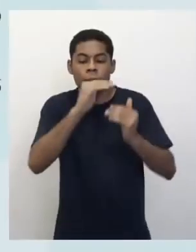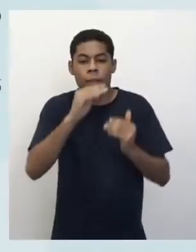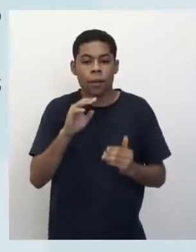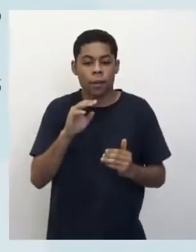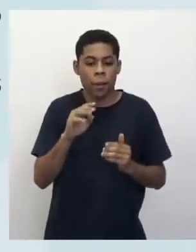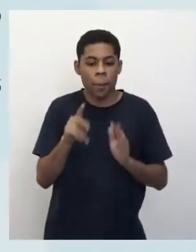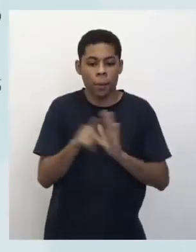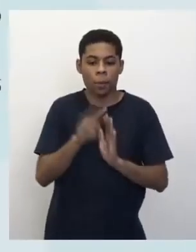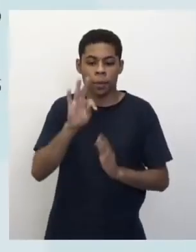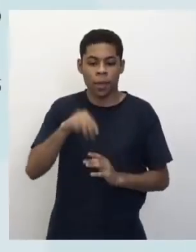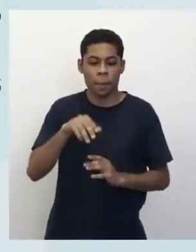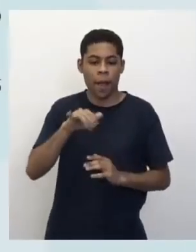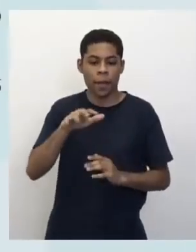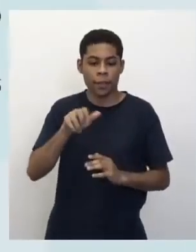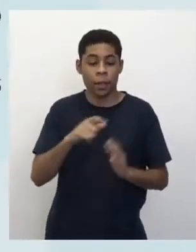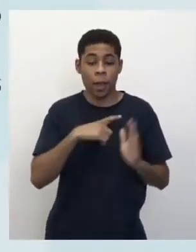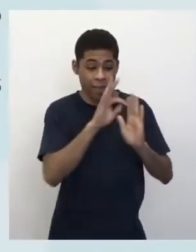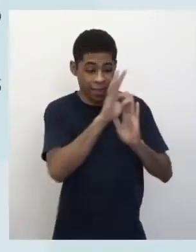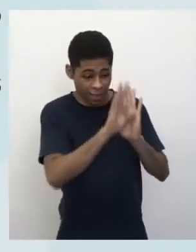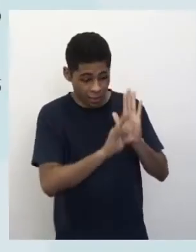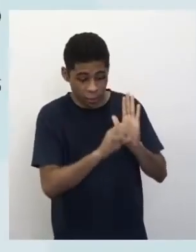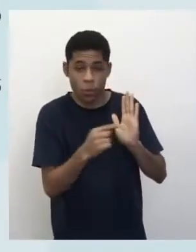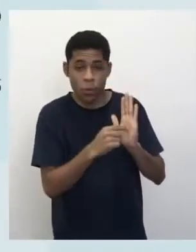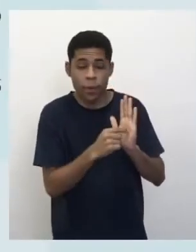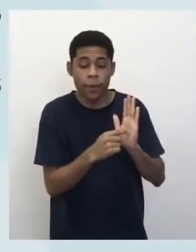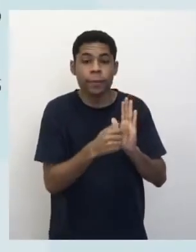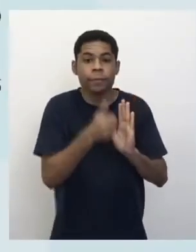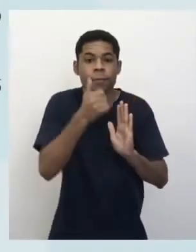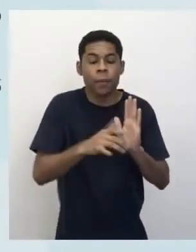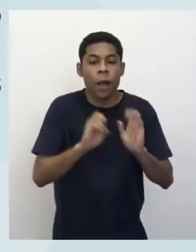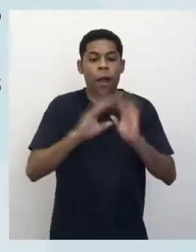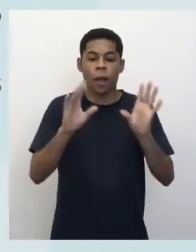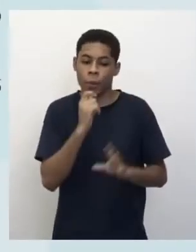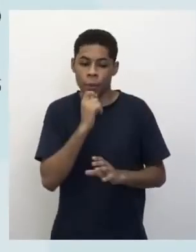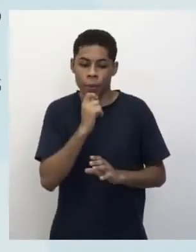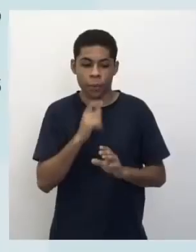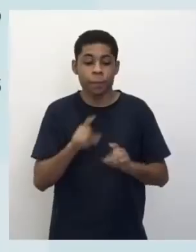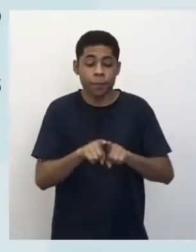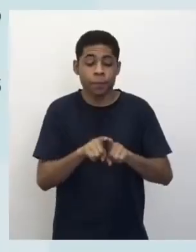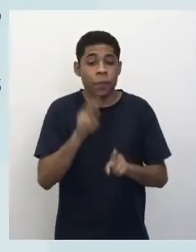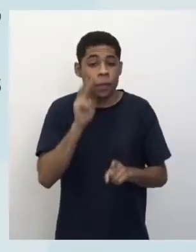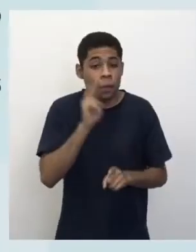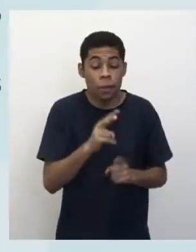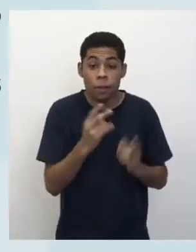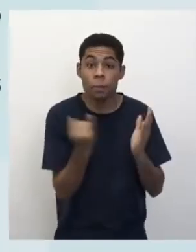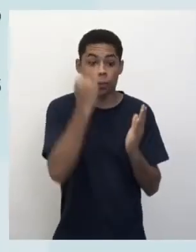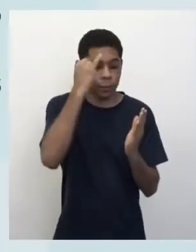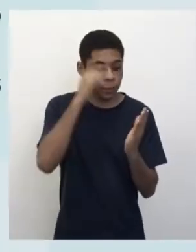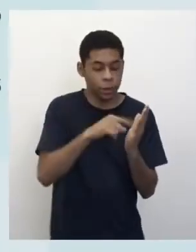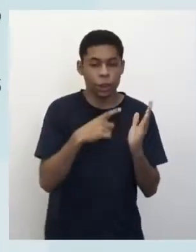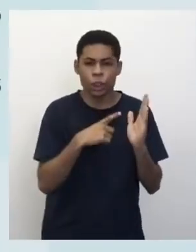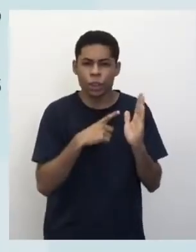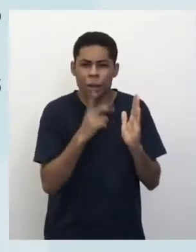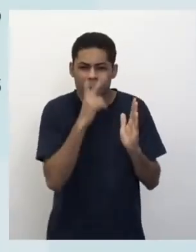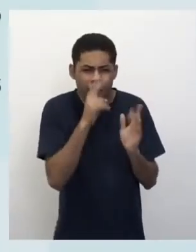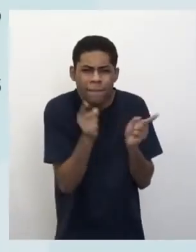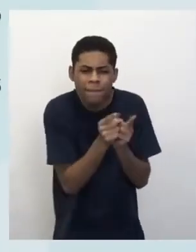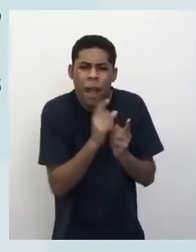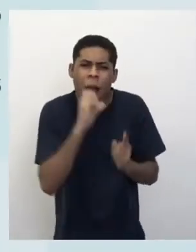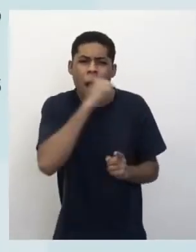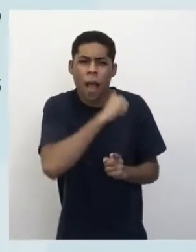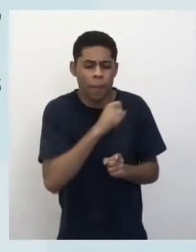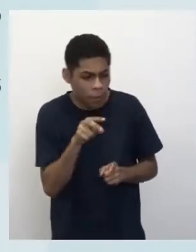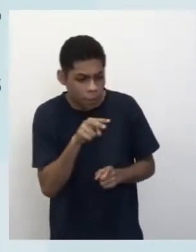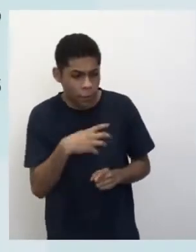num texto aparentemente sem coesão, e destacar a importância dos conhecimentos prévios na construção